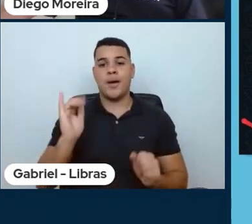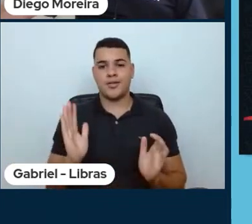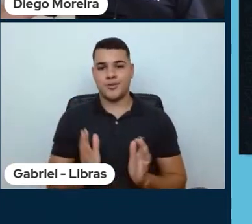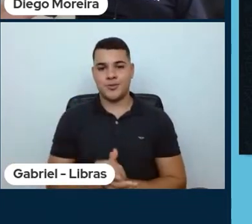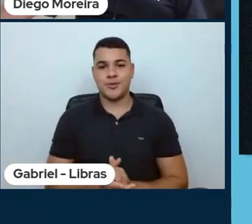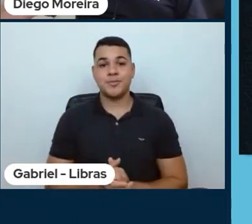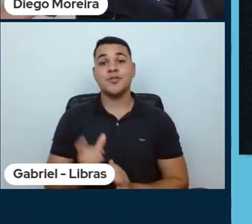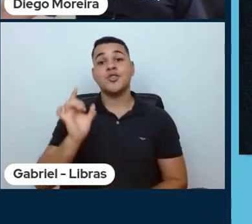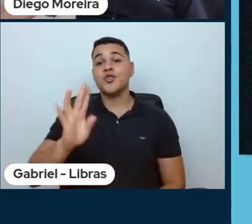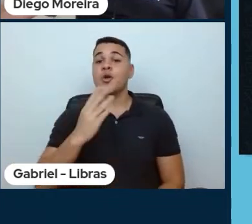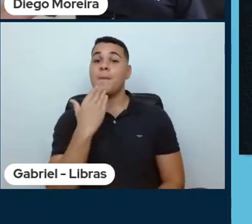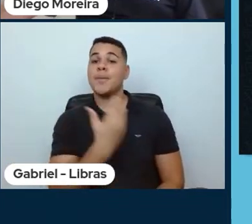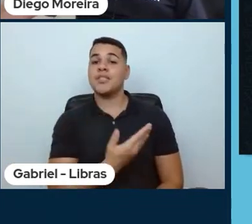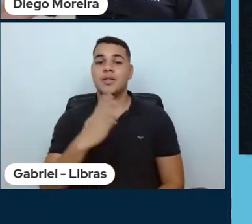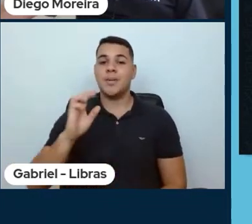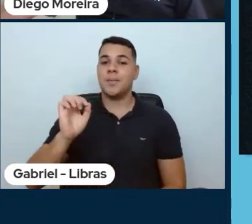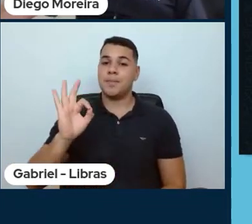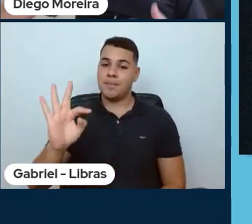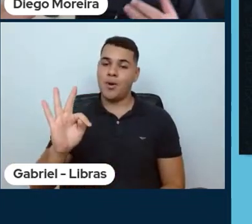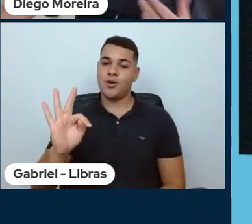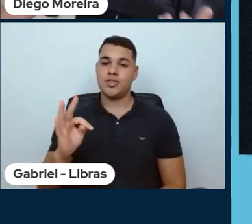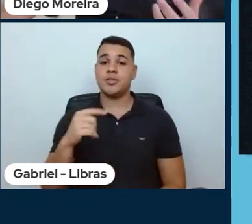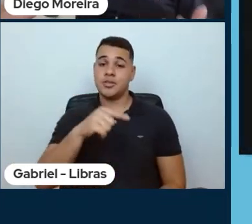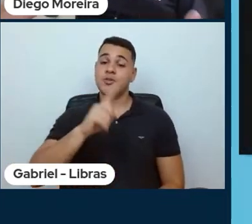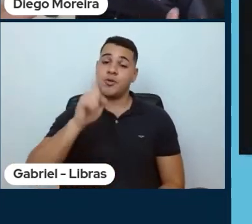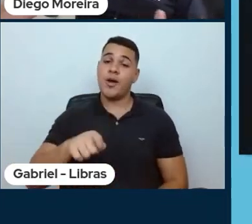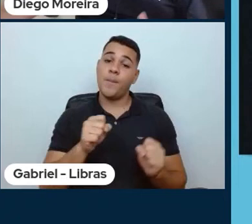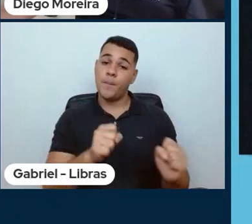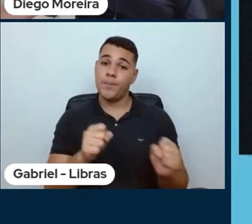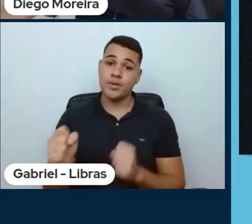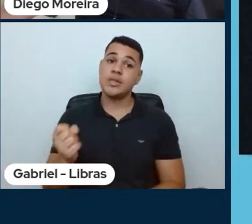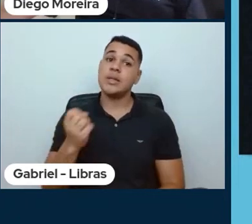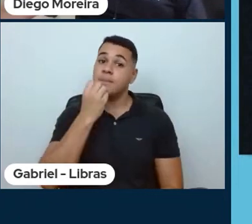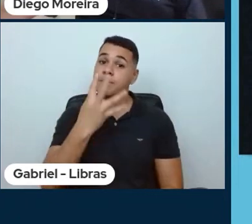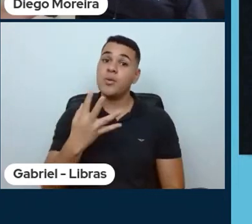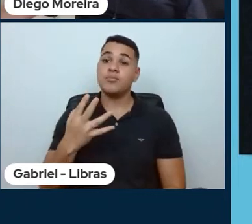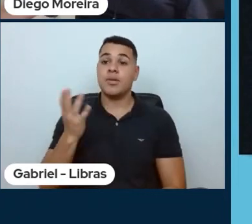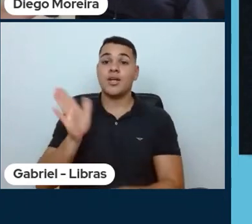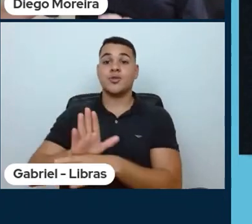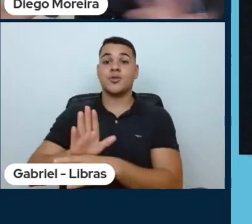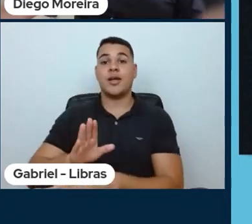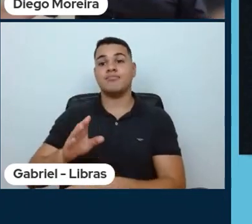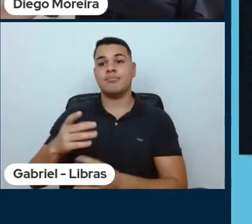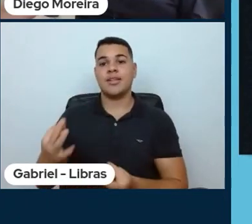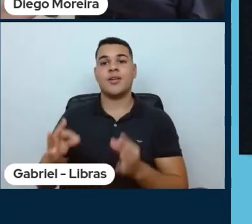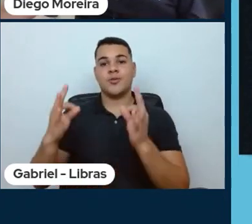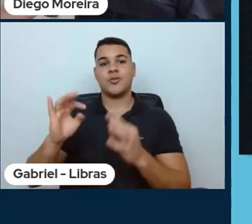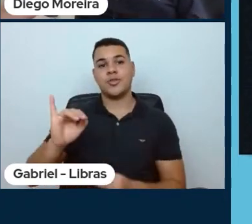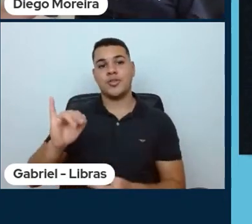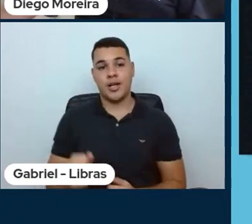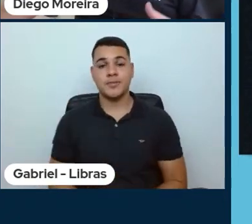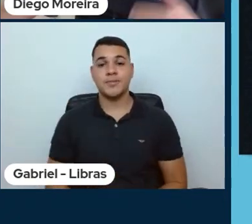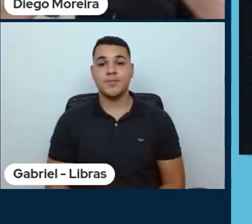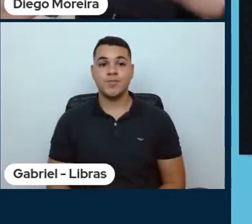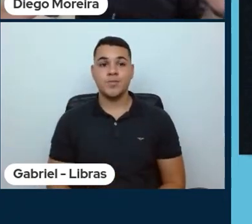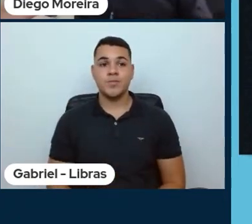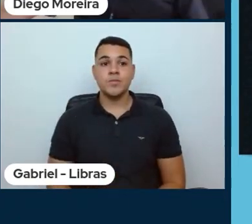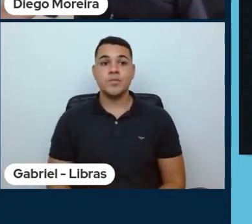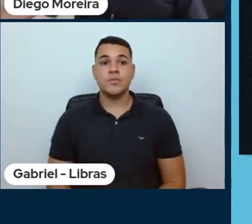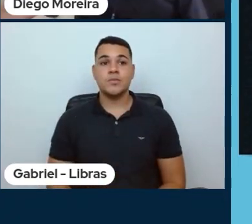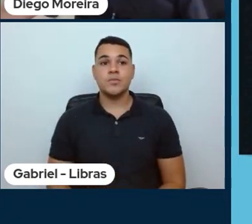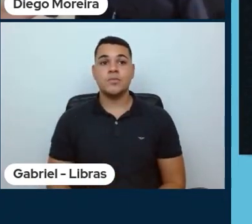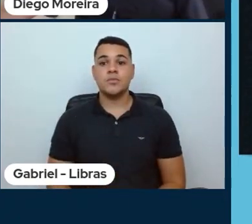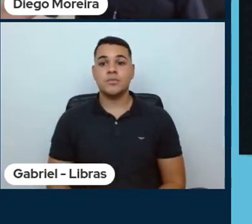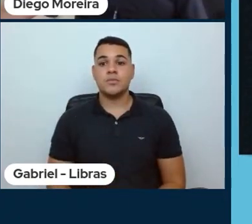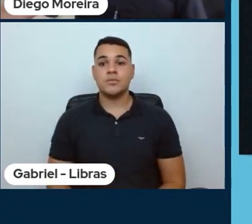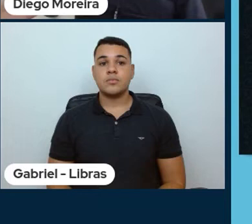Esse é um poder muito bom para as automações, né. Mas fugindo um pouco das automações agora, o que é o